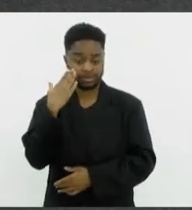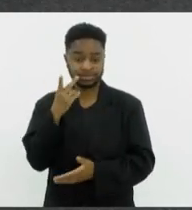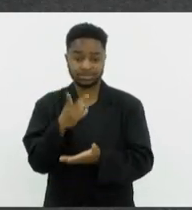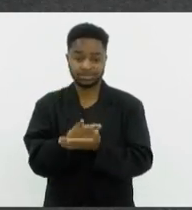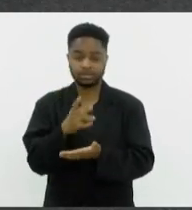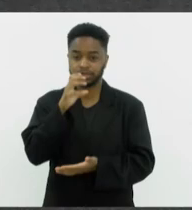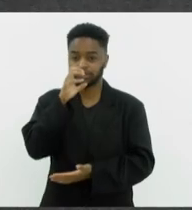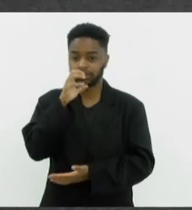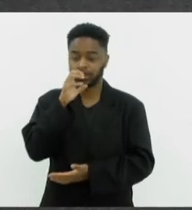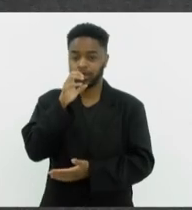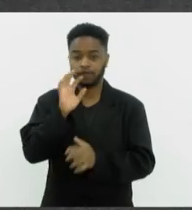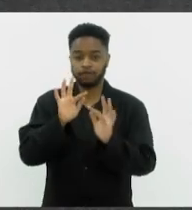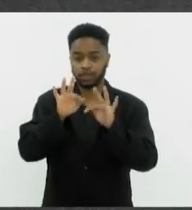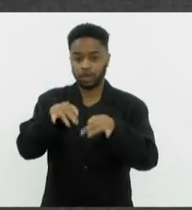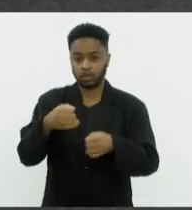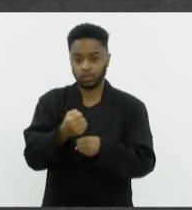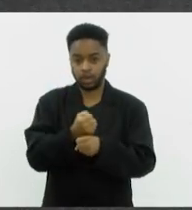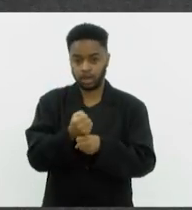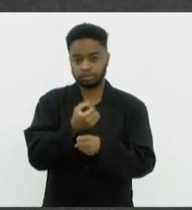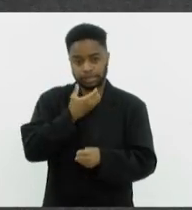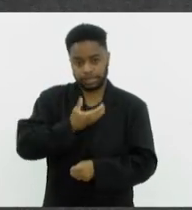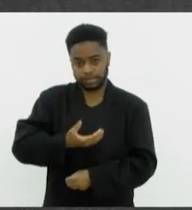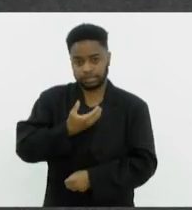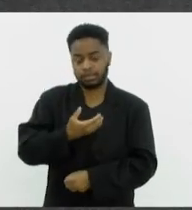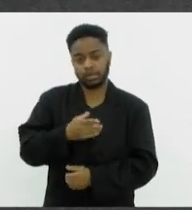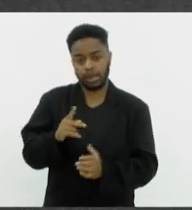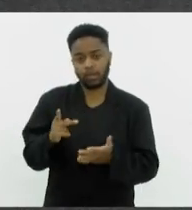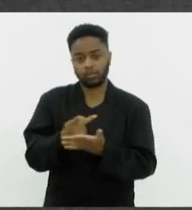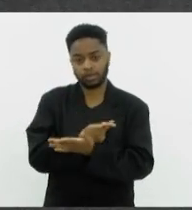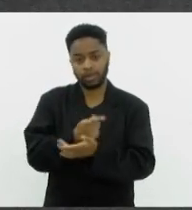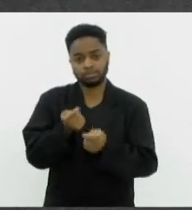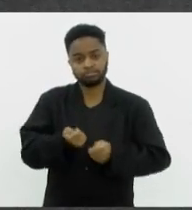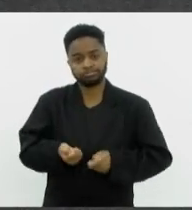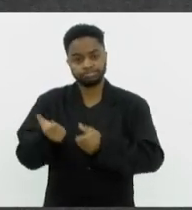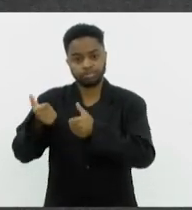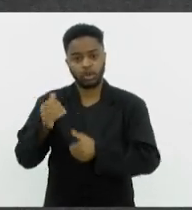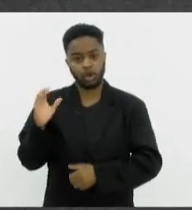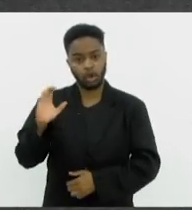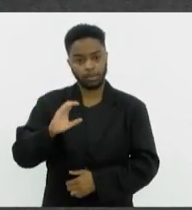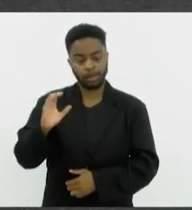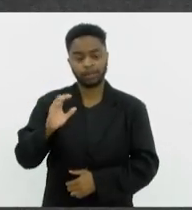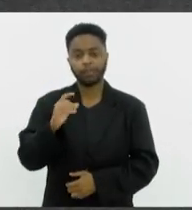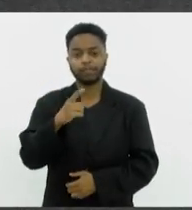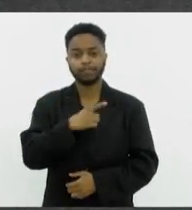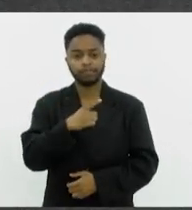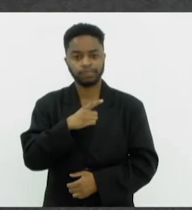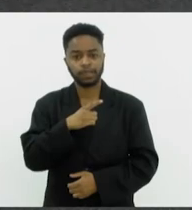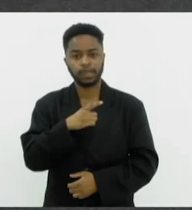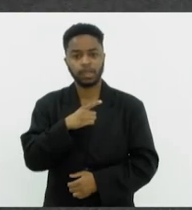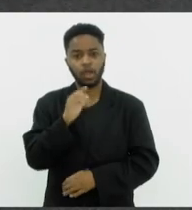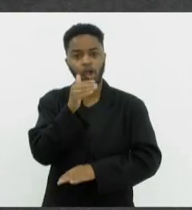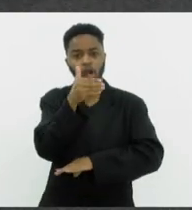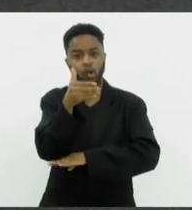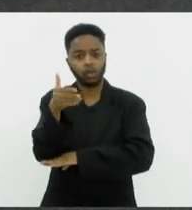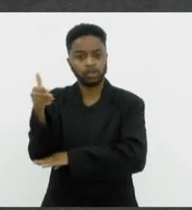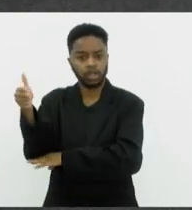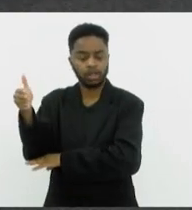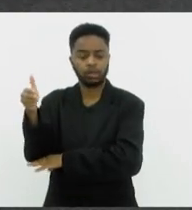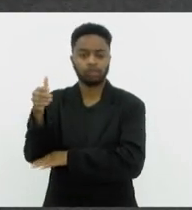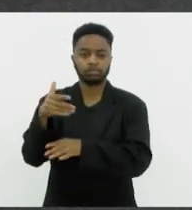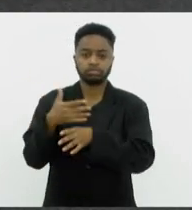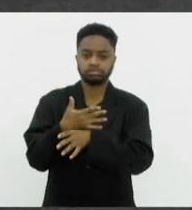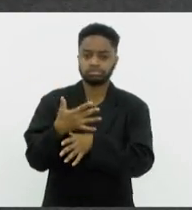lá em Copacabana, quando tem aquele evento enorme da virada de ano, a gente tem toda a rede hoteleira da